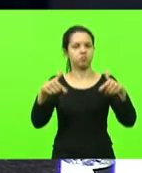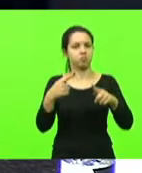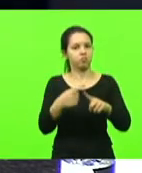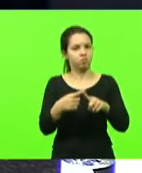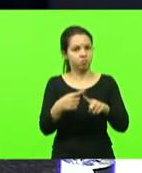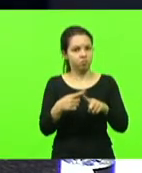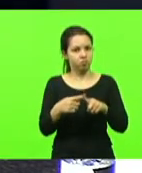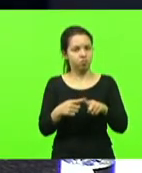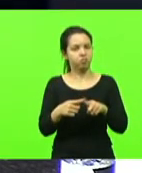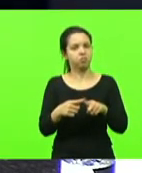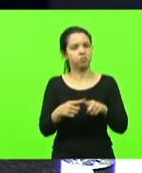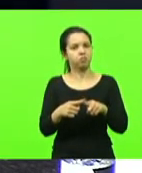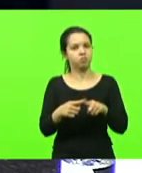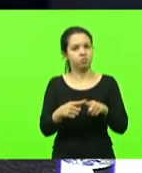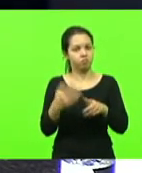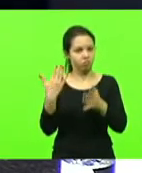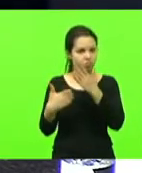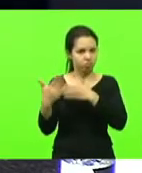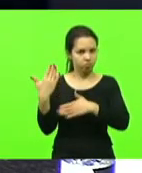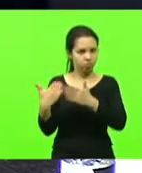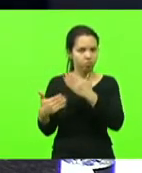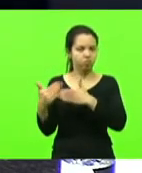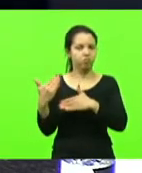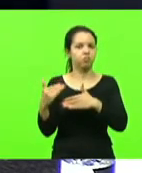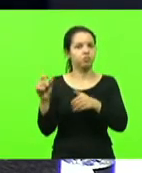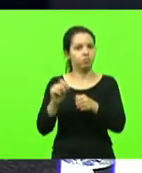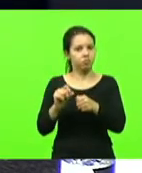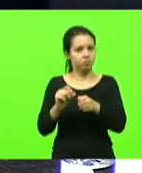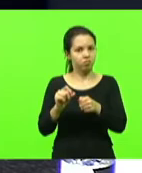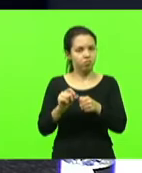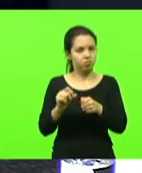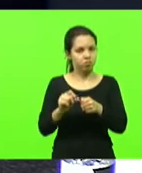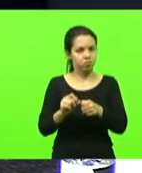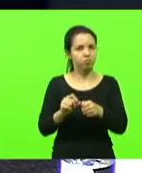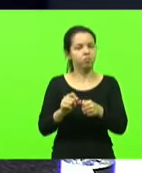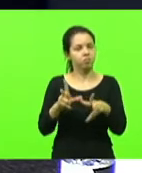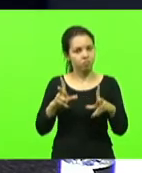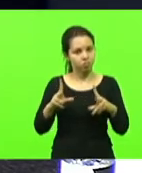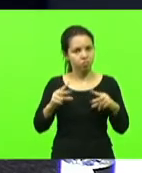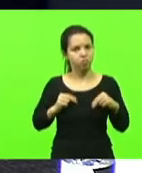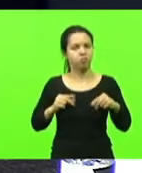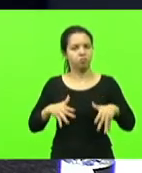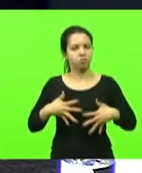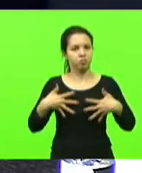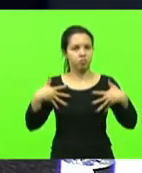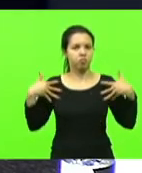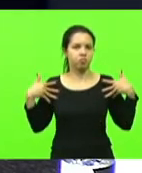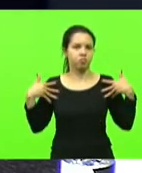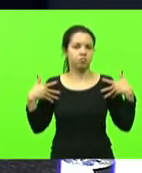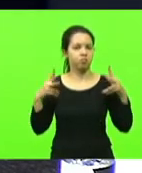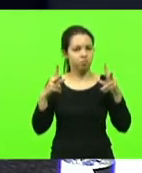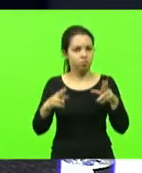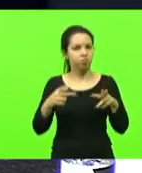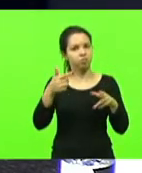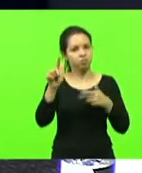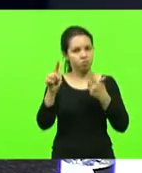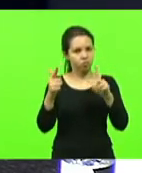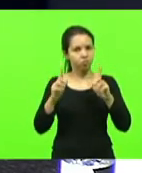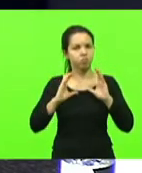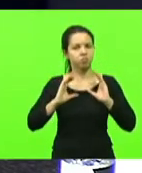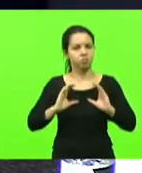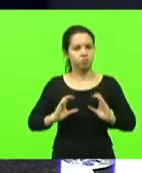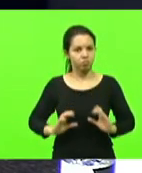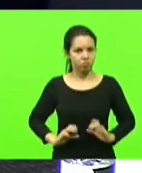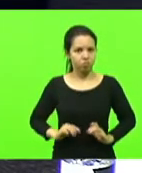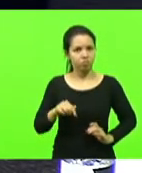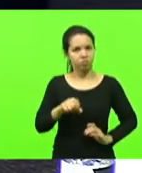foi merecedor daquilo, como tantos outros cidadãos do Brasil e de Santa Catarina receberam honrarias ao